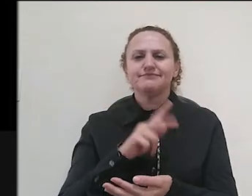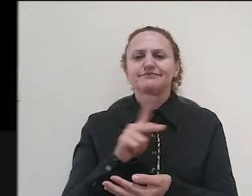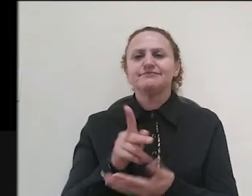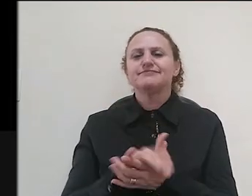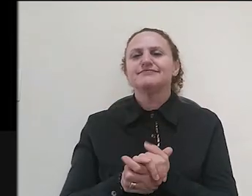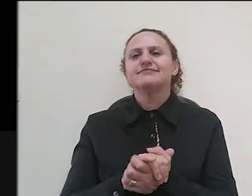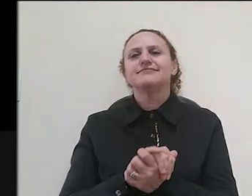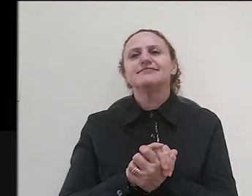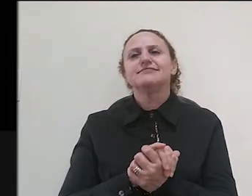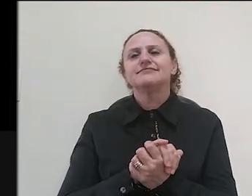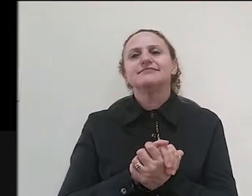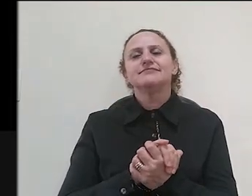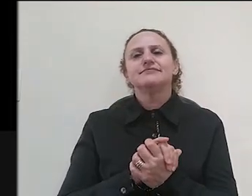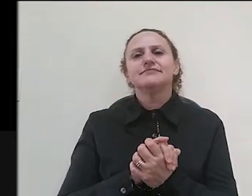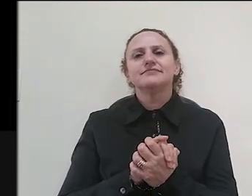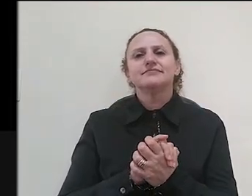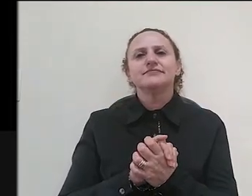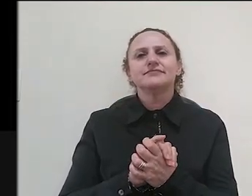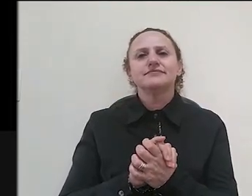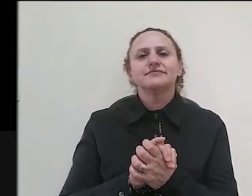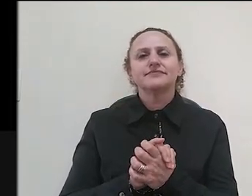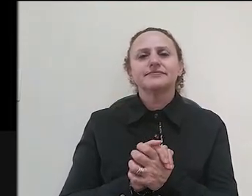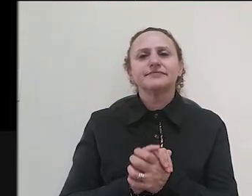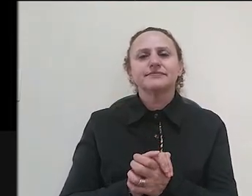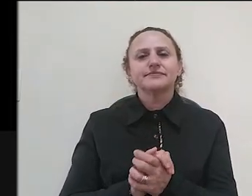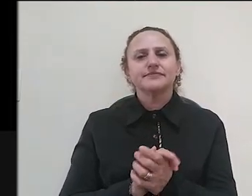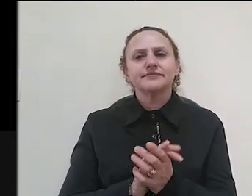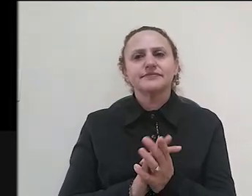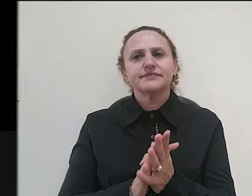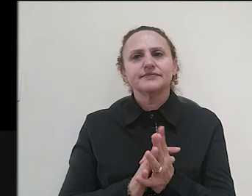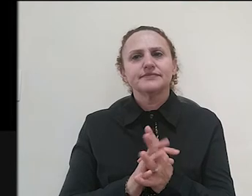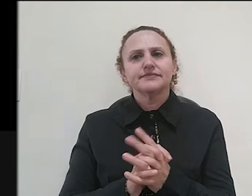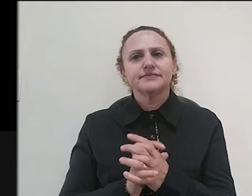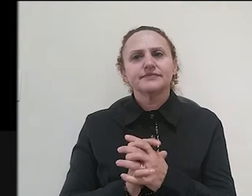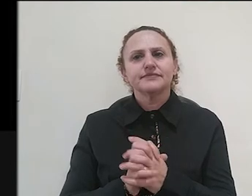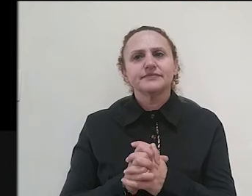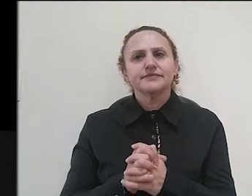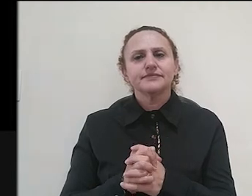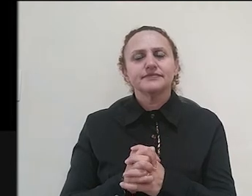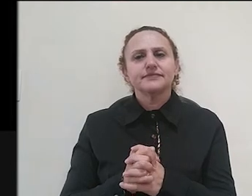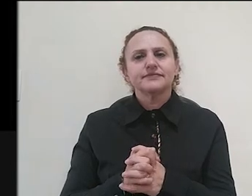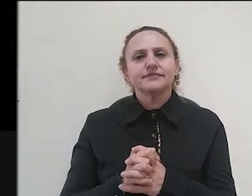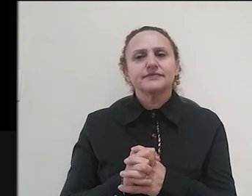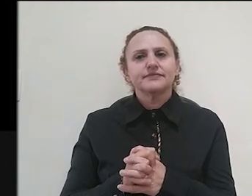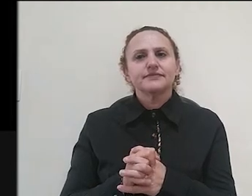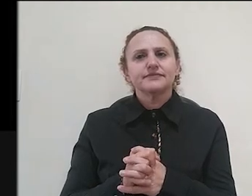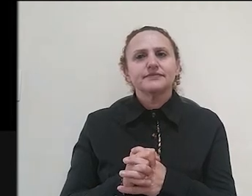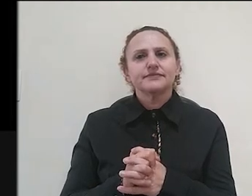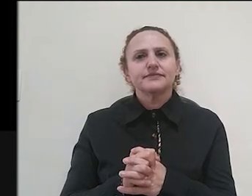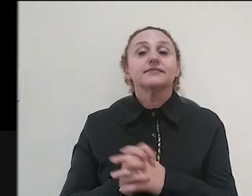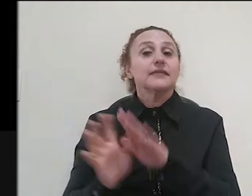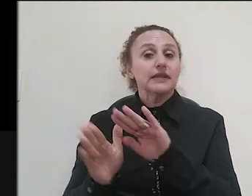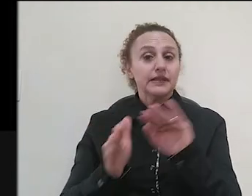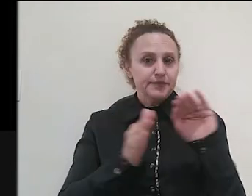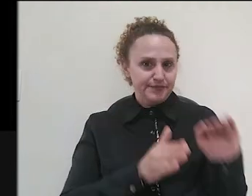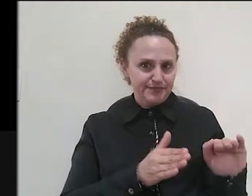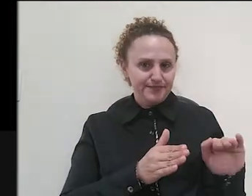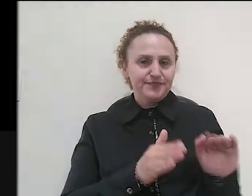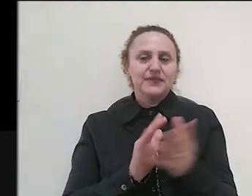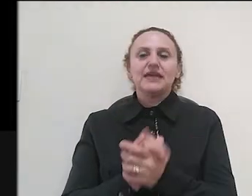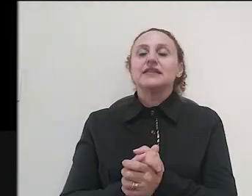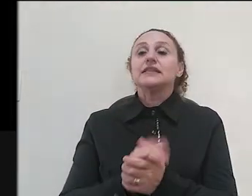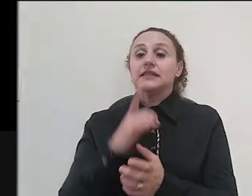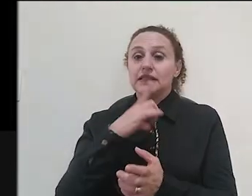saias, rosa, aguarda-te um vilão. Adia teu nascer para essa vida, que teu ser antecipas para a morte. Então, a gente tem aqui